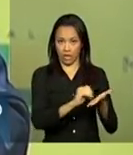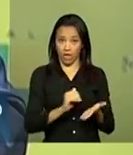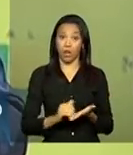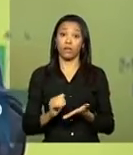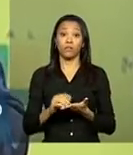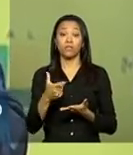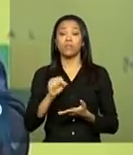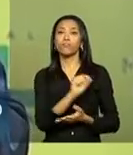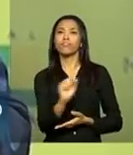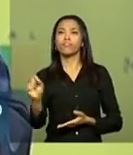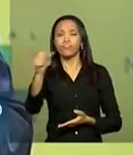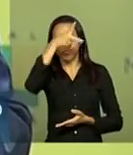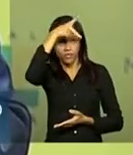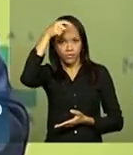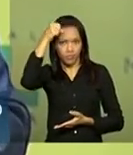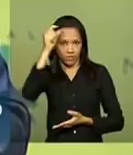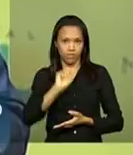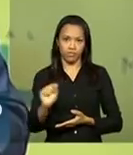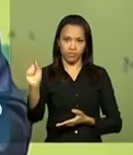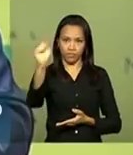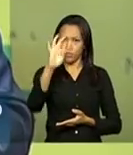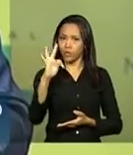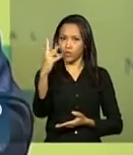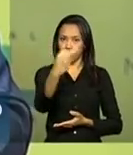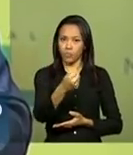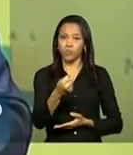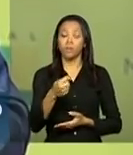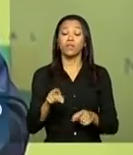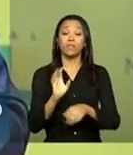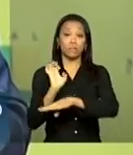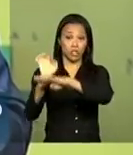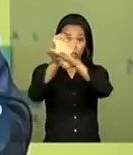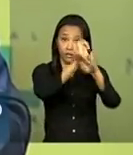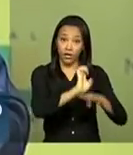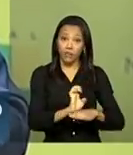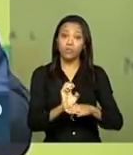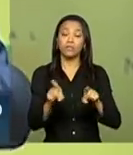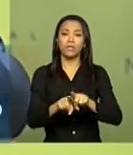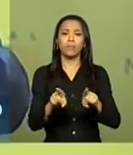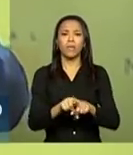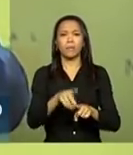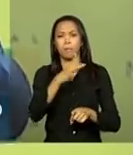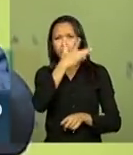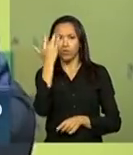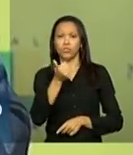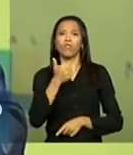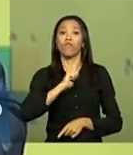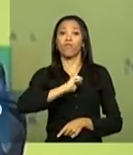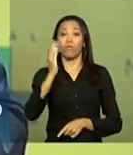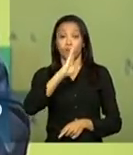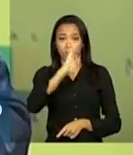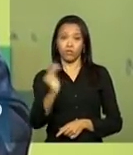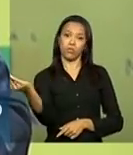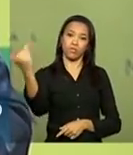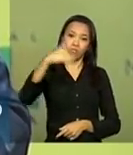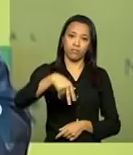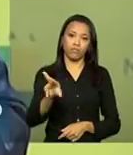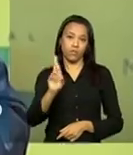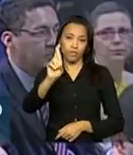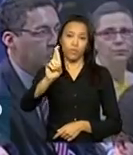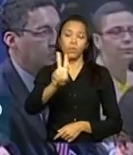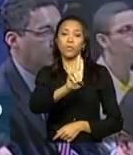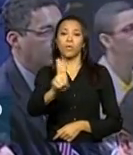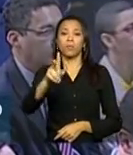todos os secretários estaduais de educação, cumprimentar aqui todos os organismos internacionais aqui presentes, Jorge Chedek, representante do